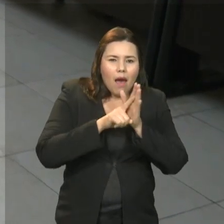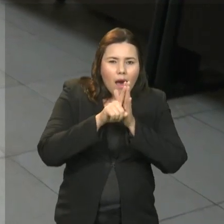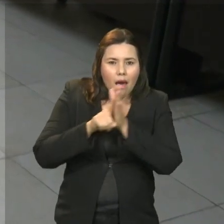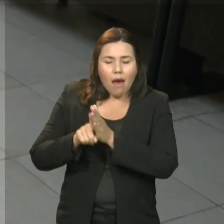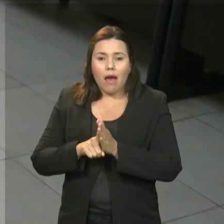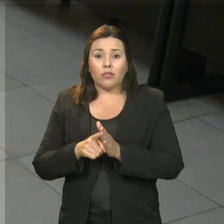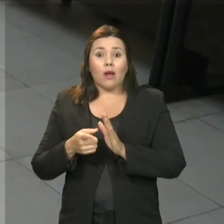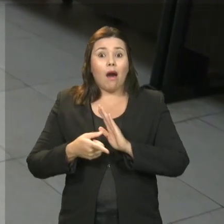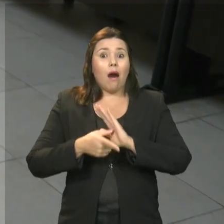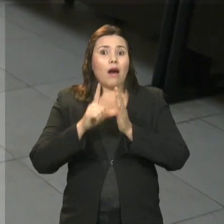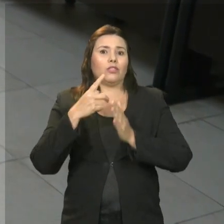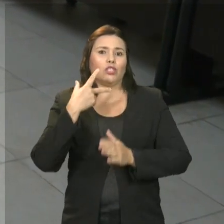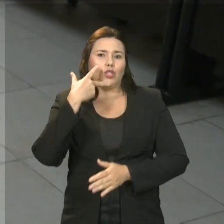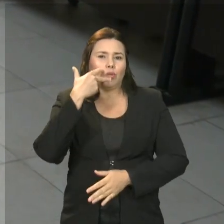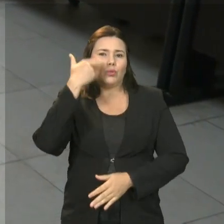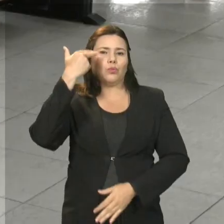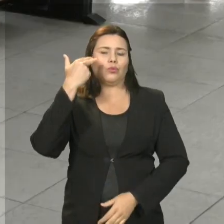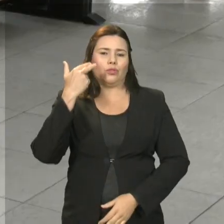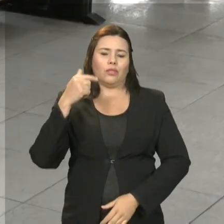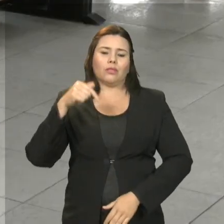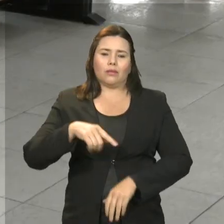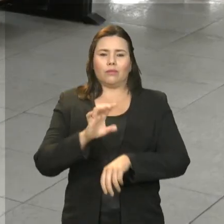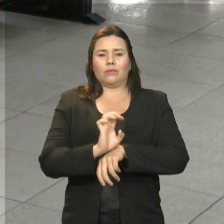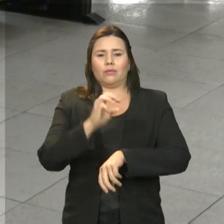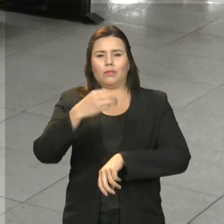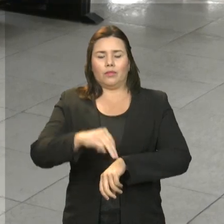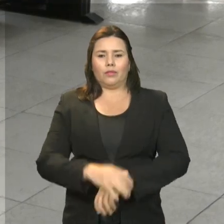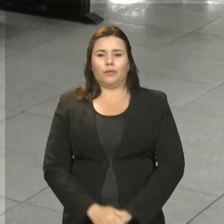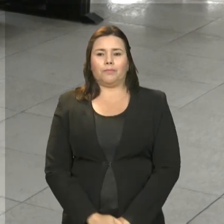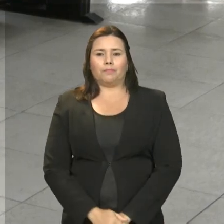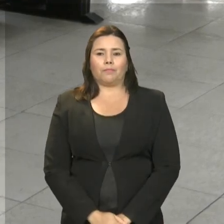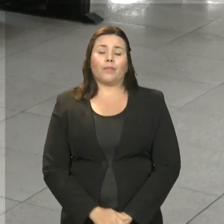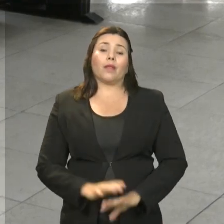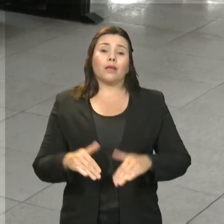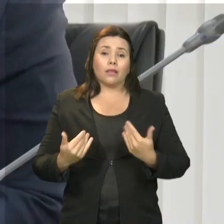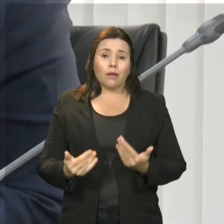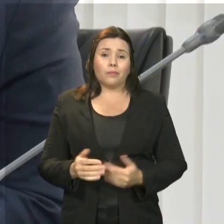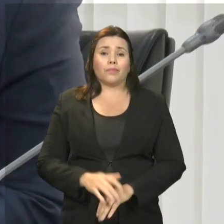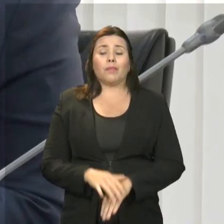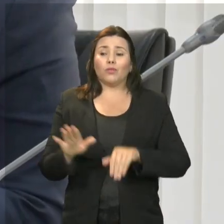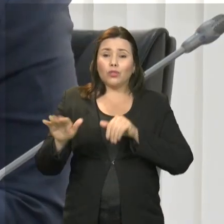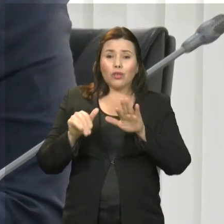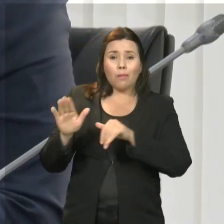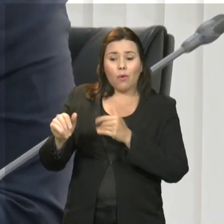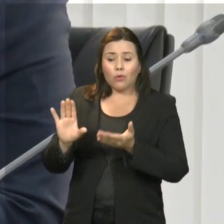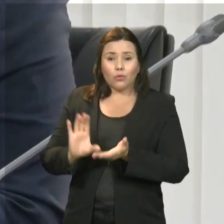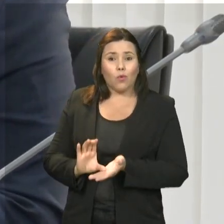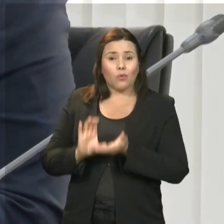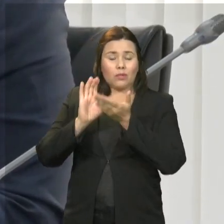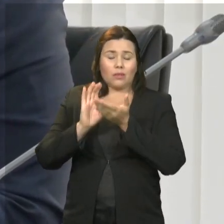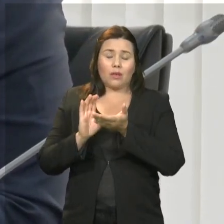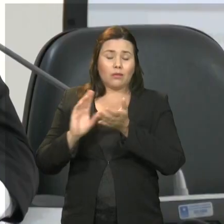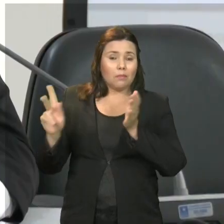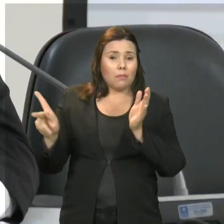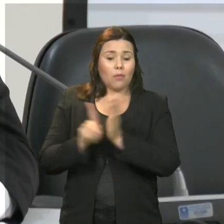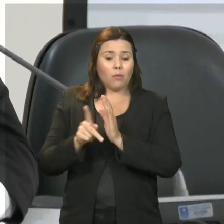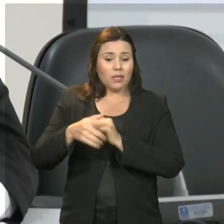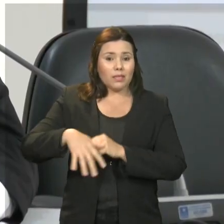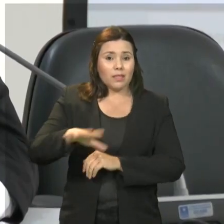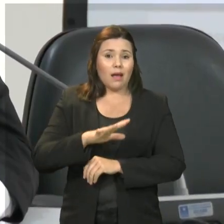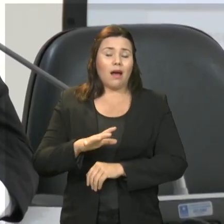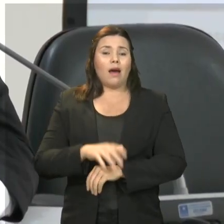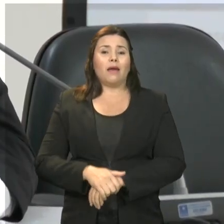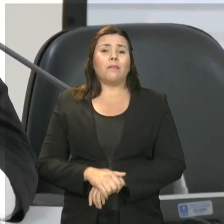para cirurgias odontológicas no Maranhão. Para participar das discussões sobre o tema, foram convidados profissionais da área. O